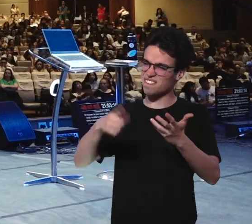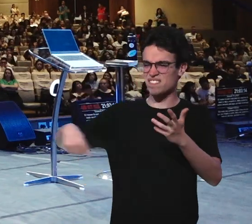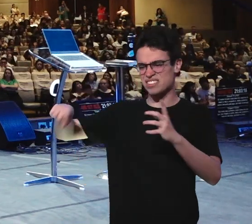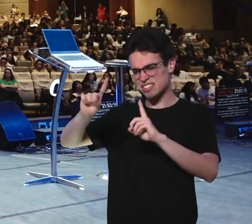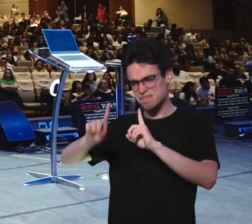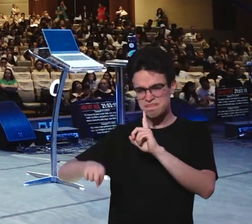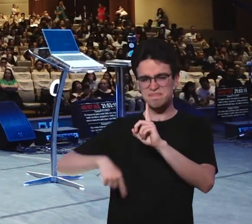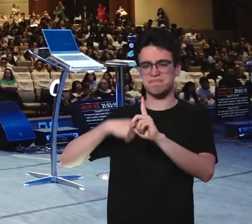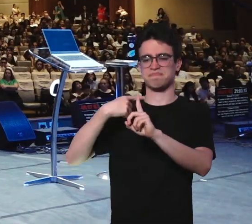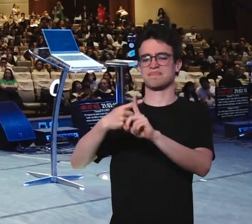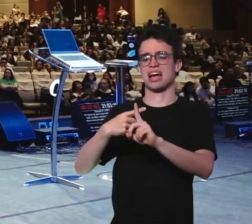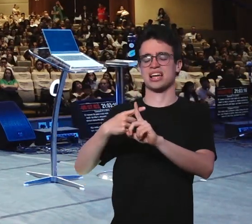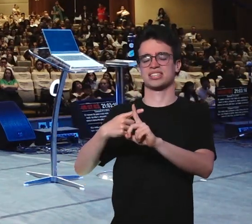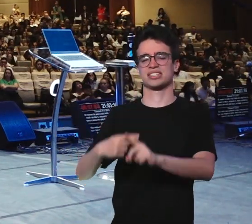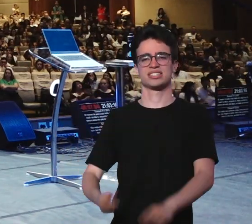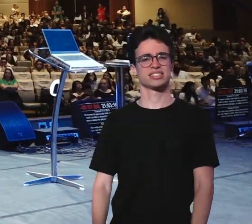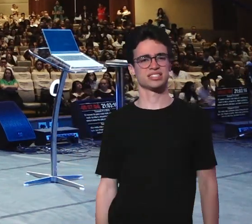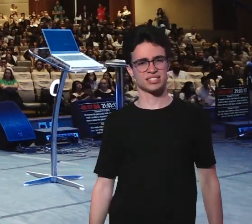mais.